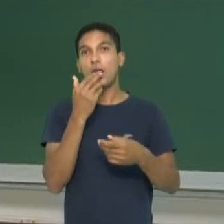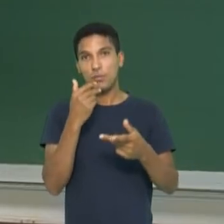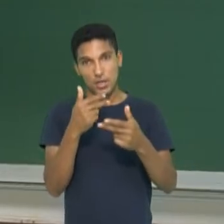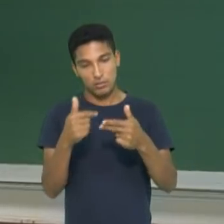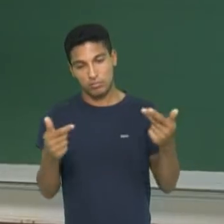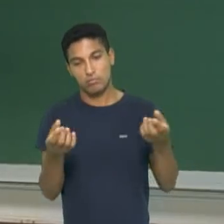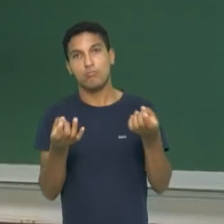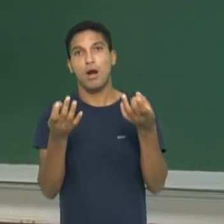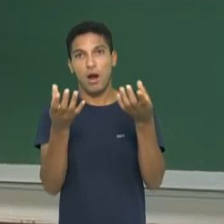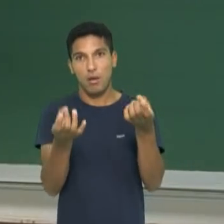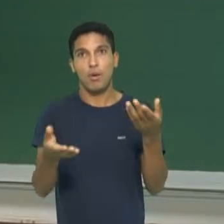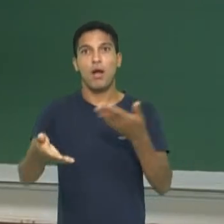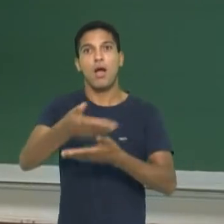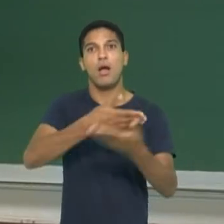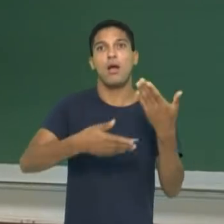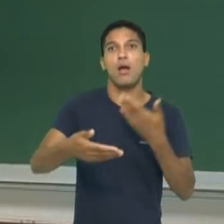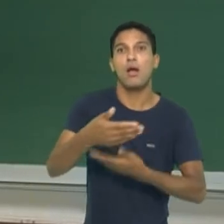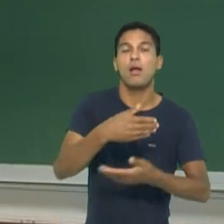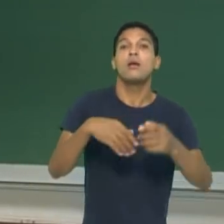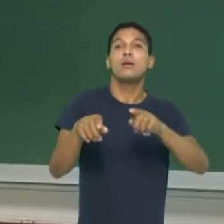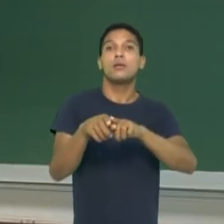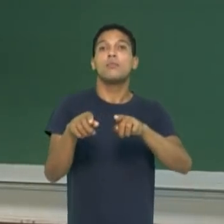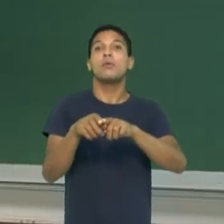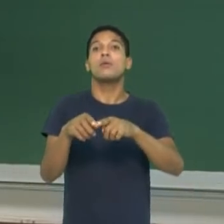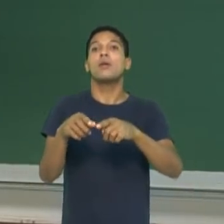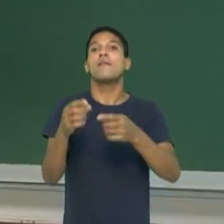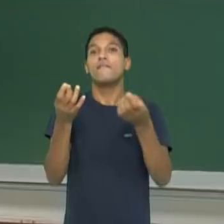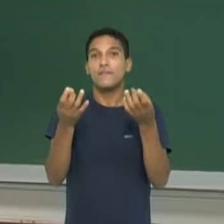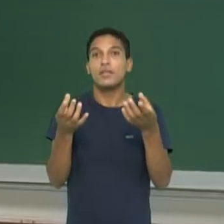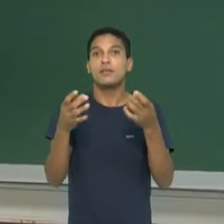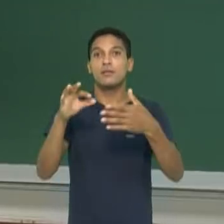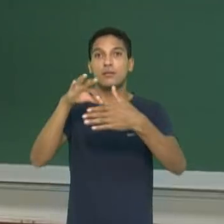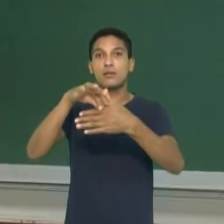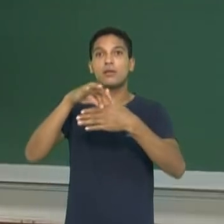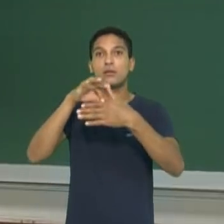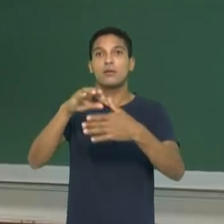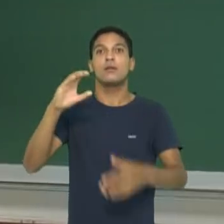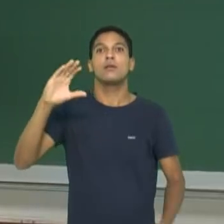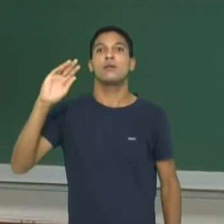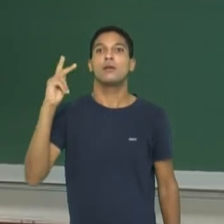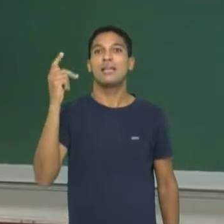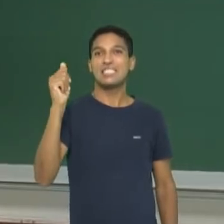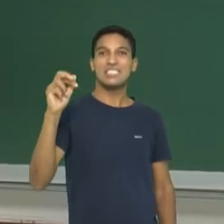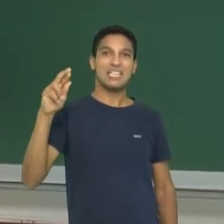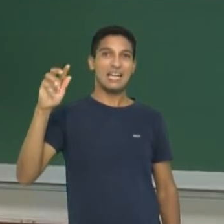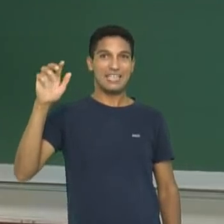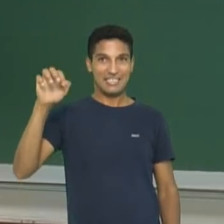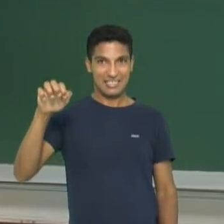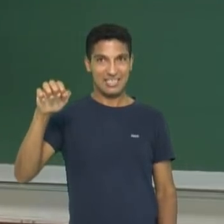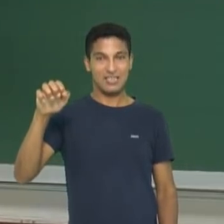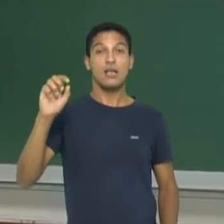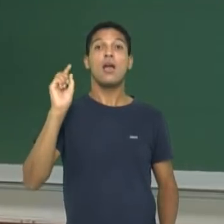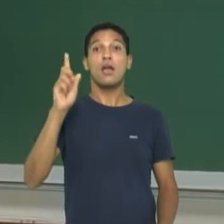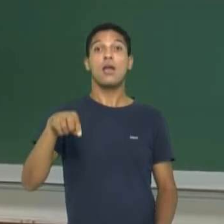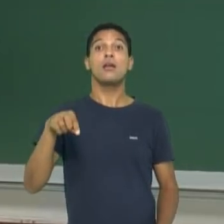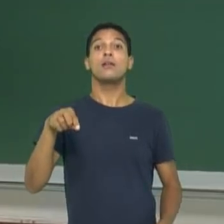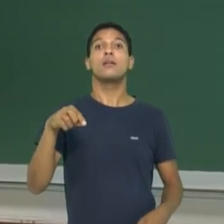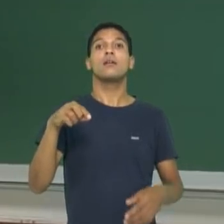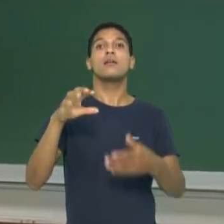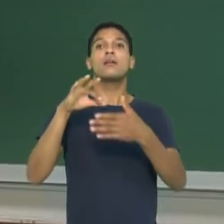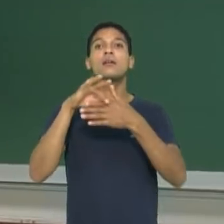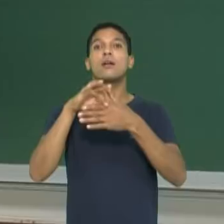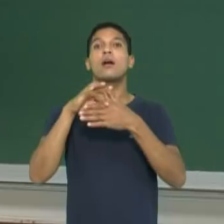o charque ou a carne seca, porque não existia geladeira, não é verdade? Então, como que nós